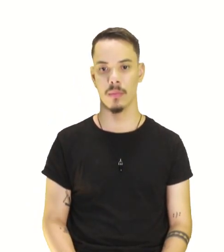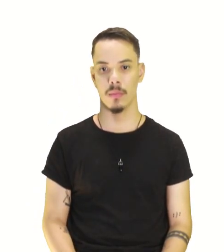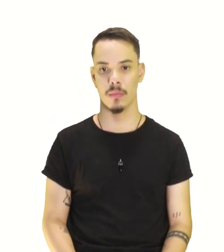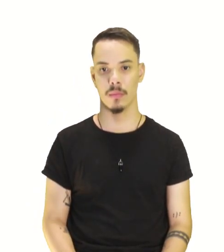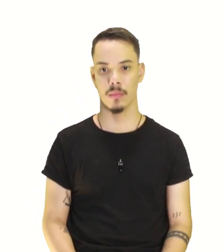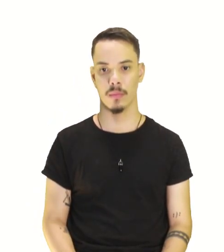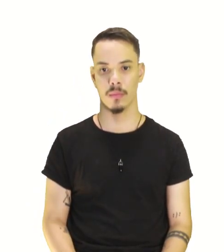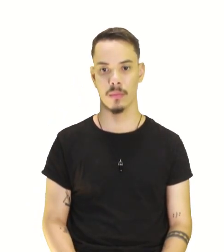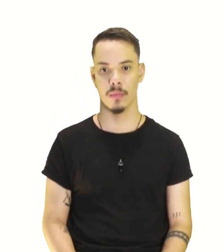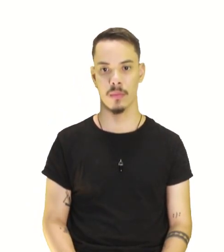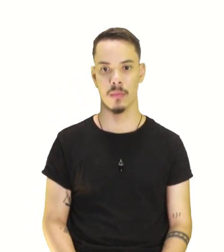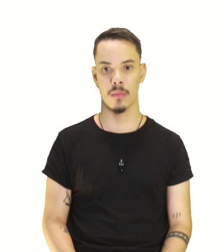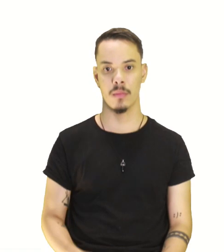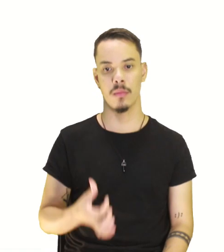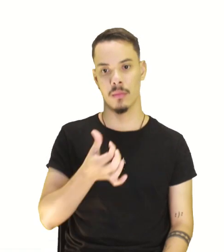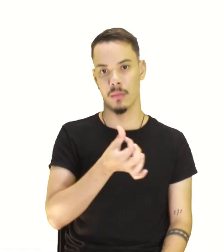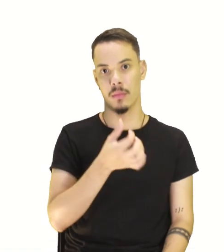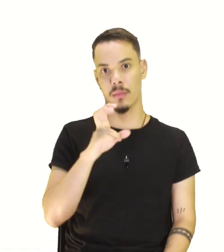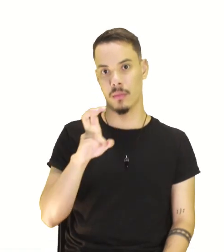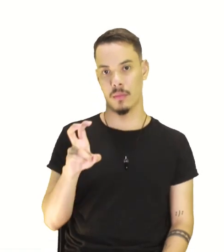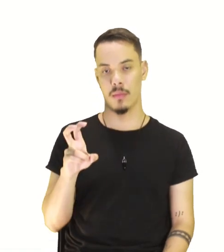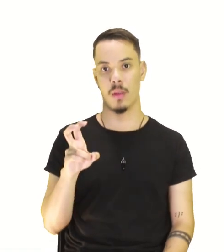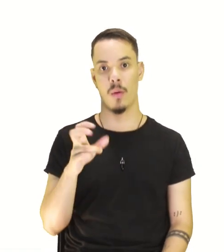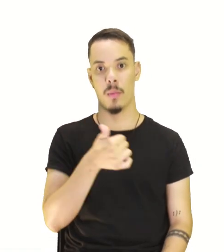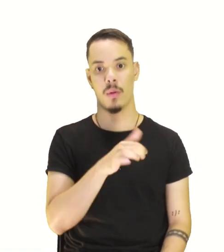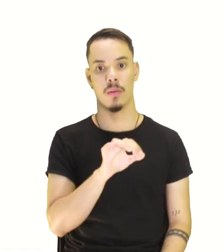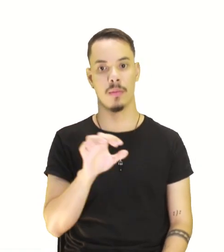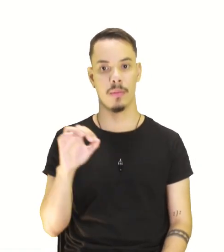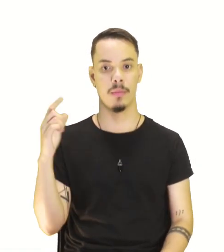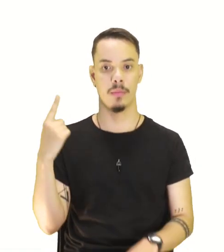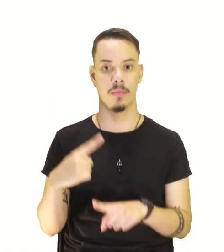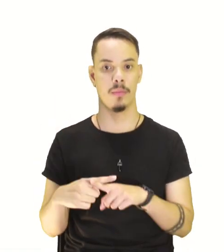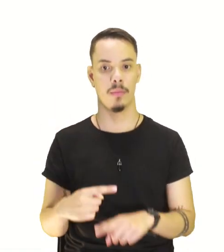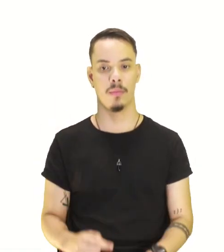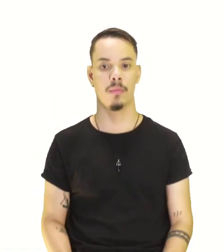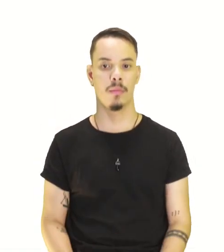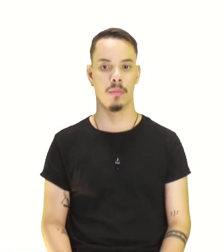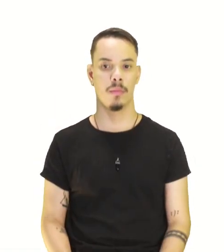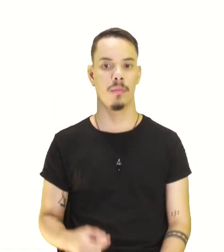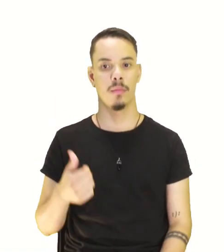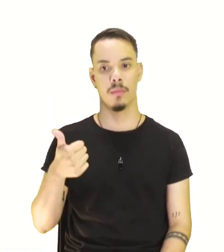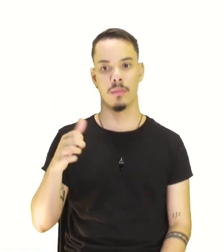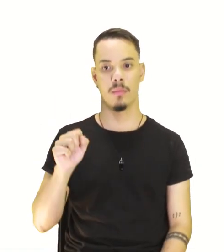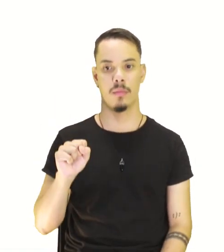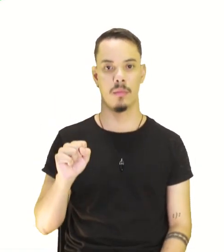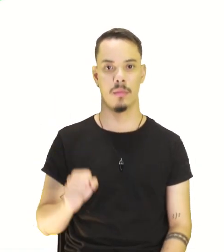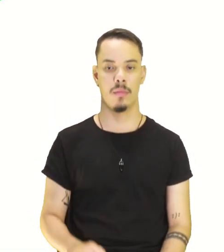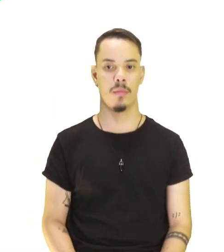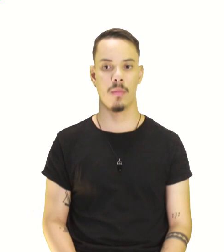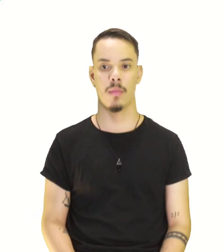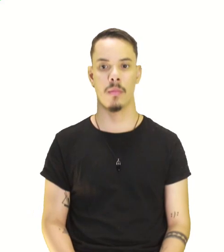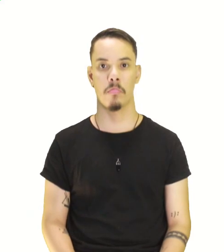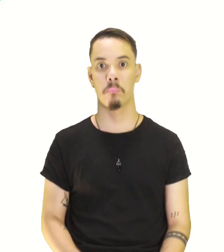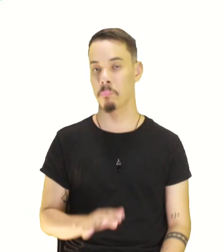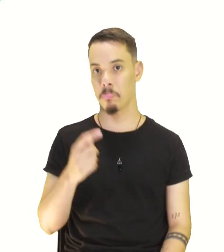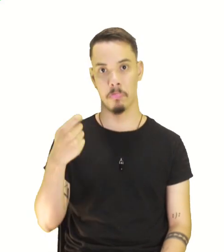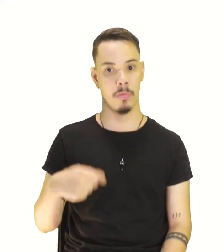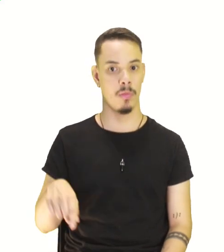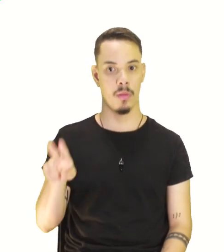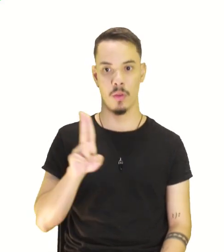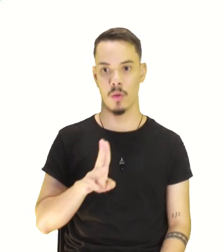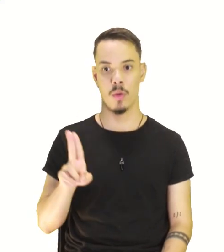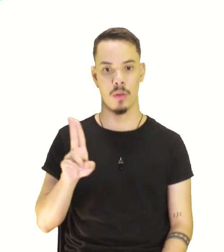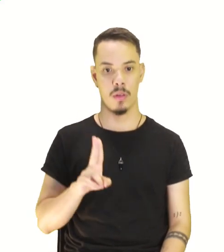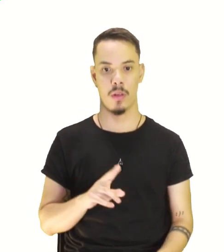65%, é 65 por 100. Vezes quem? Vezes 18 mil. Aí a gente não precisa usar os dois